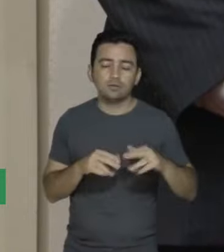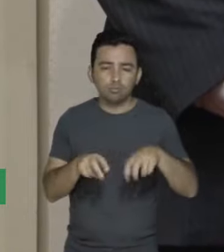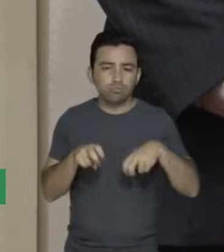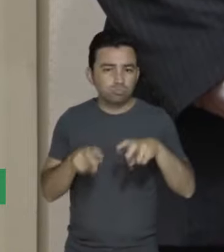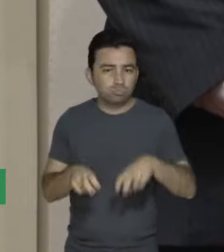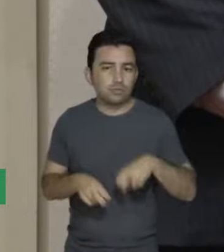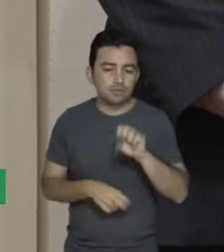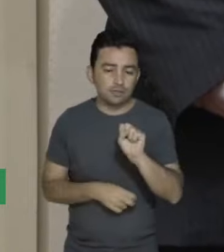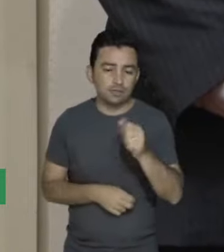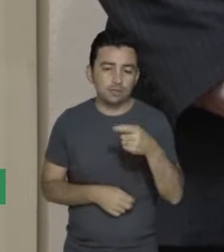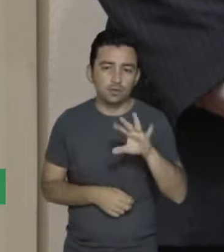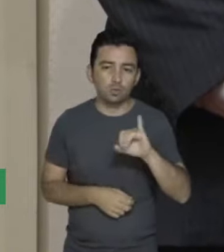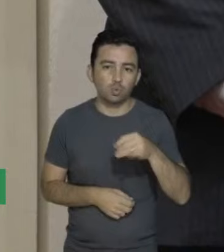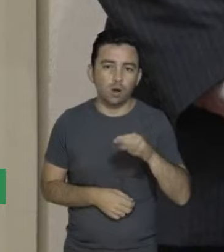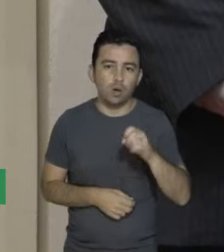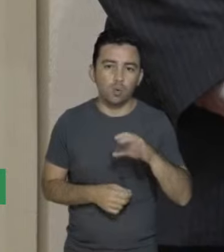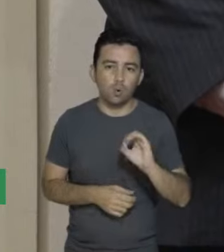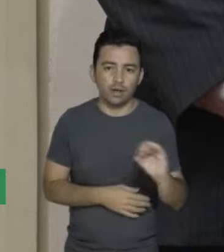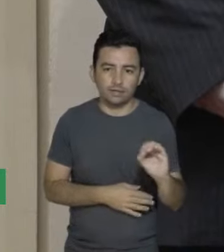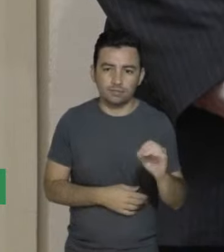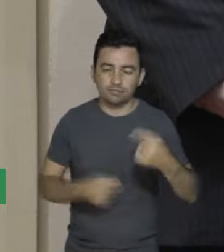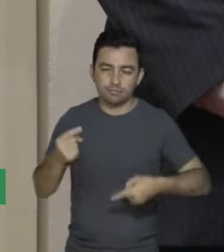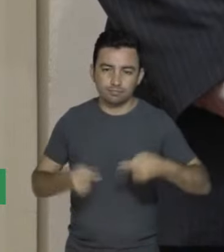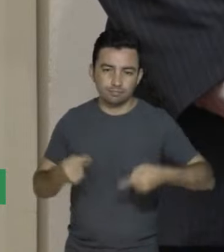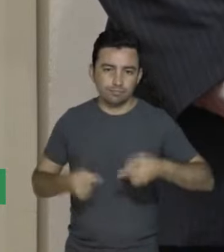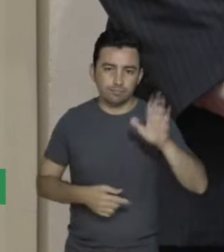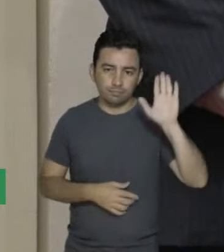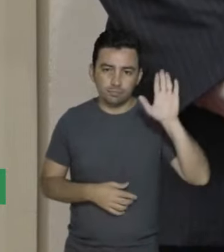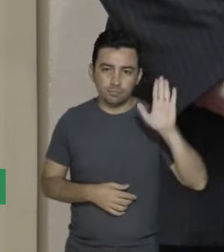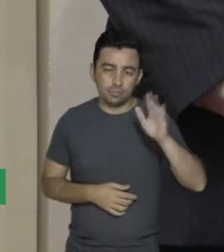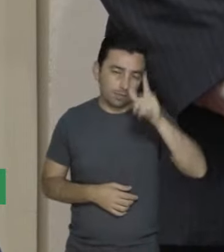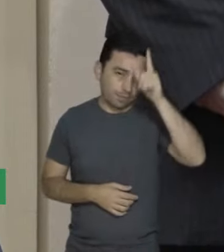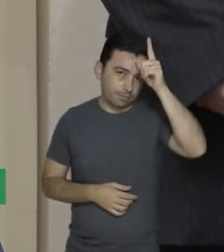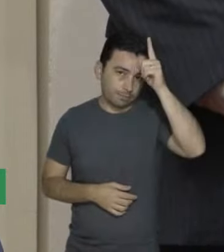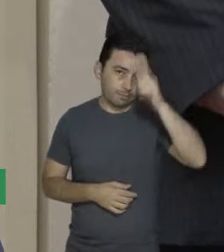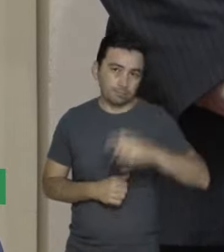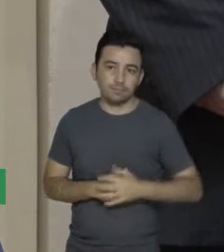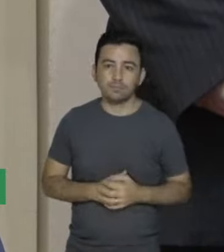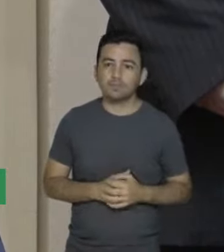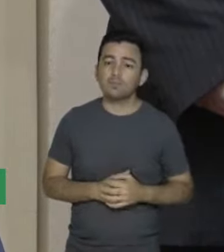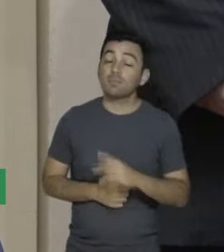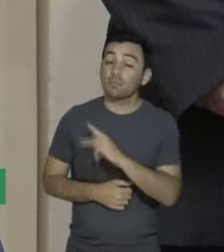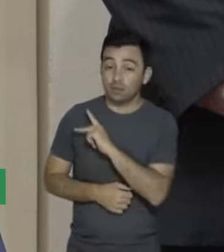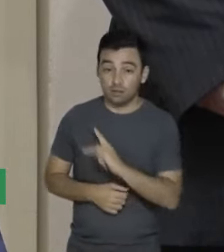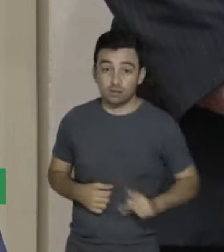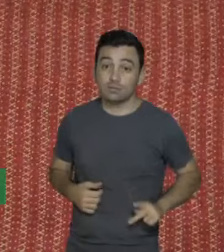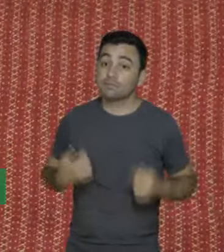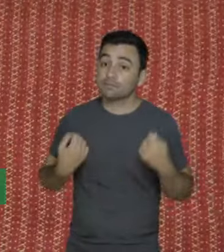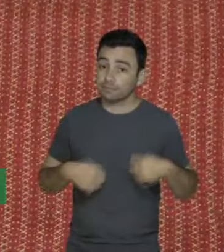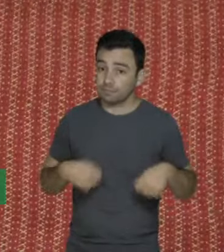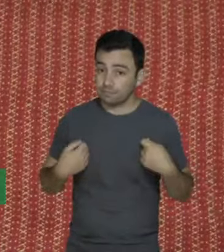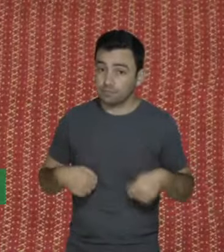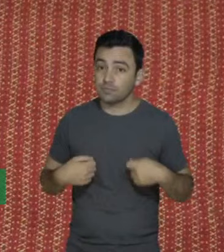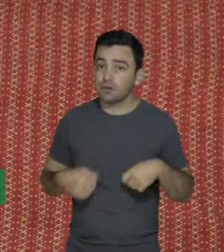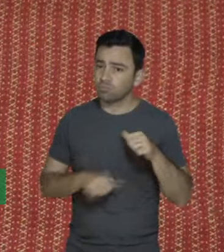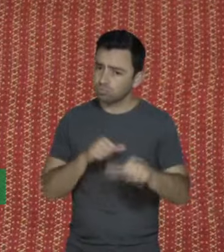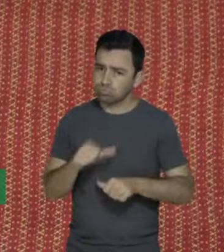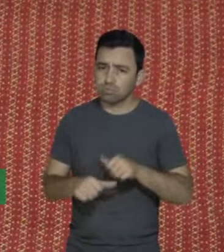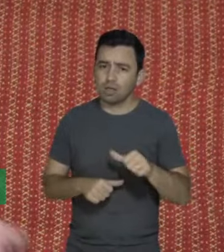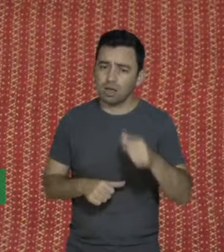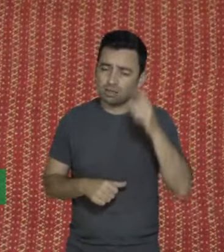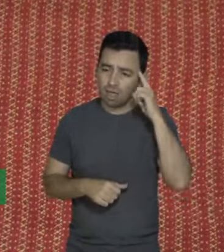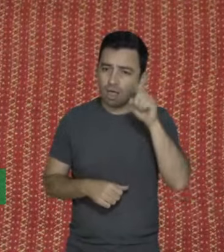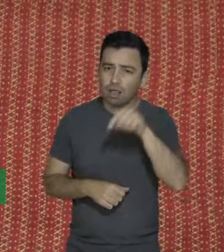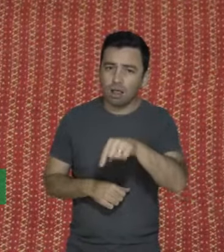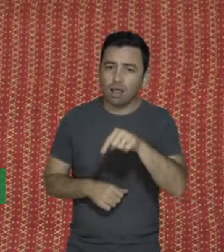do Oeste em discussão com a palavra autor Deputado Sargento Lima Presidente a gente precisa desmontar essa ideia de que um produtor rural